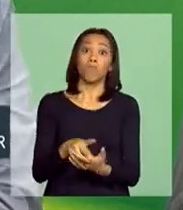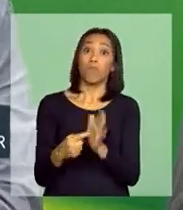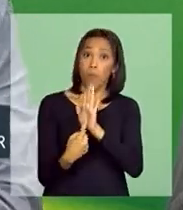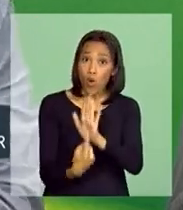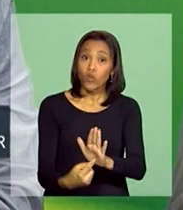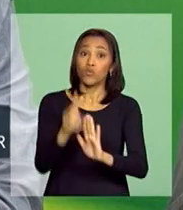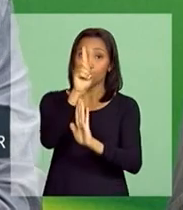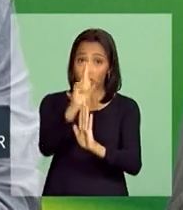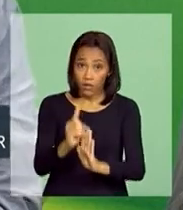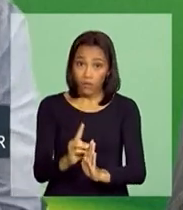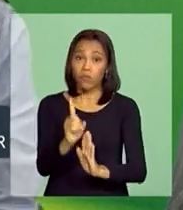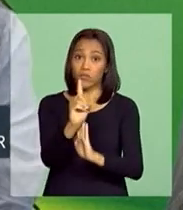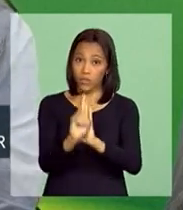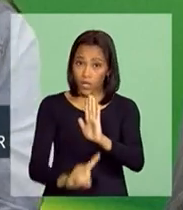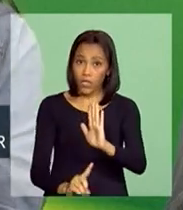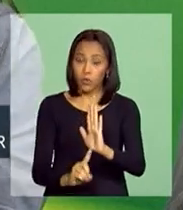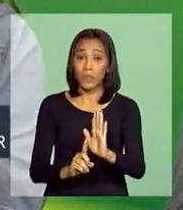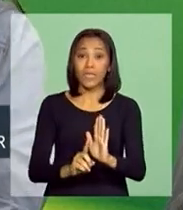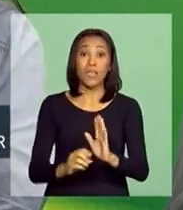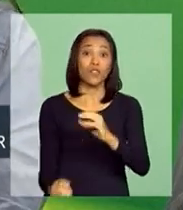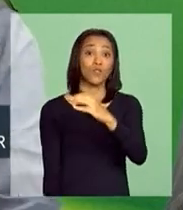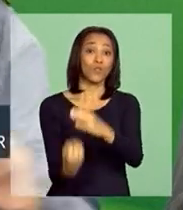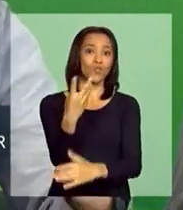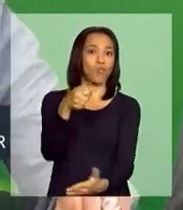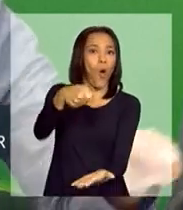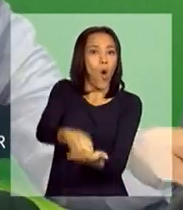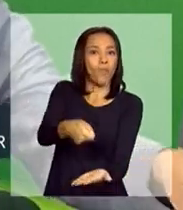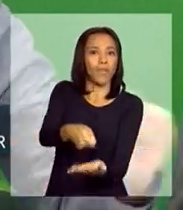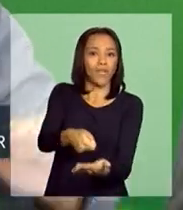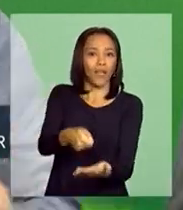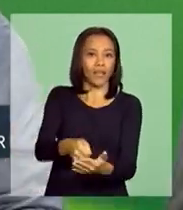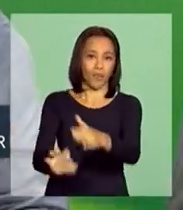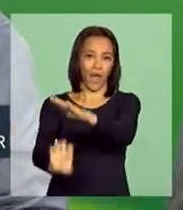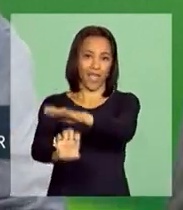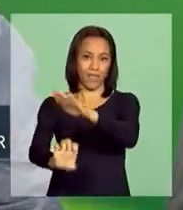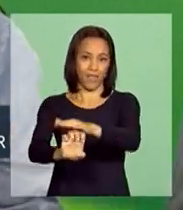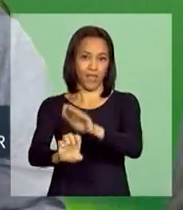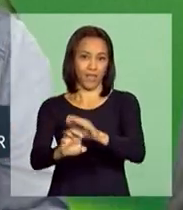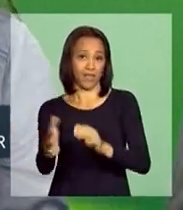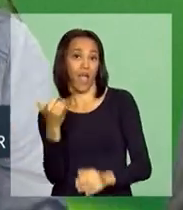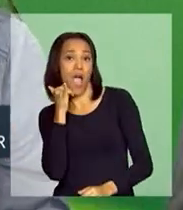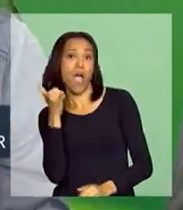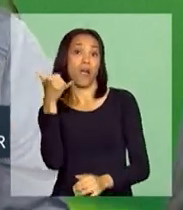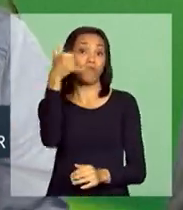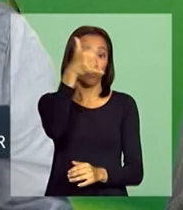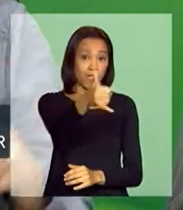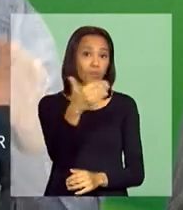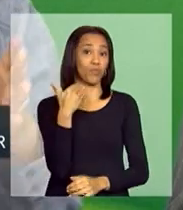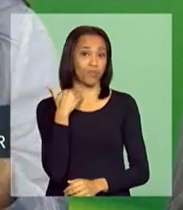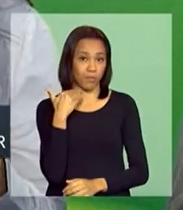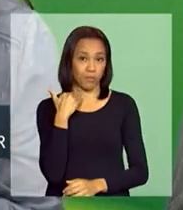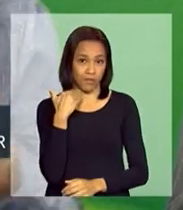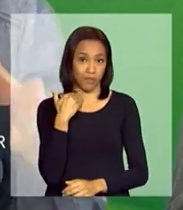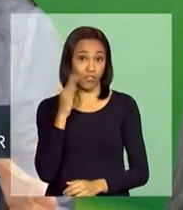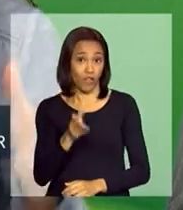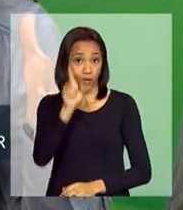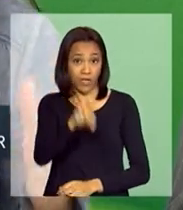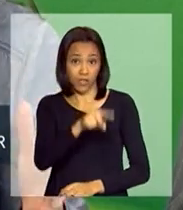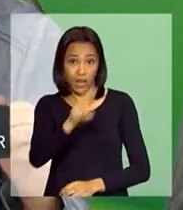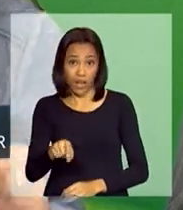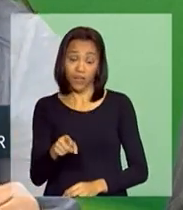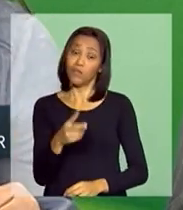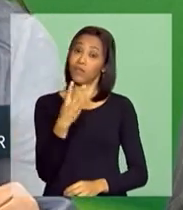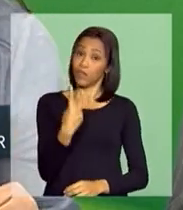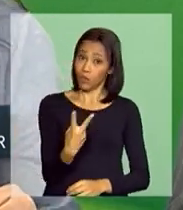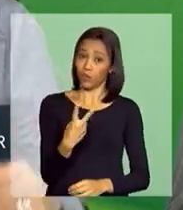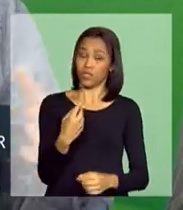cria uma obrigação para empresa vendedora comunicar a instituição financeira não é porque tem dois momentos que